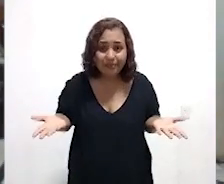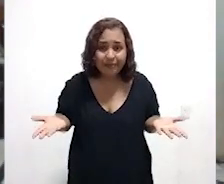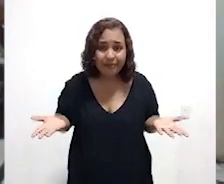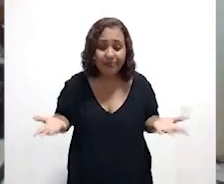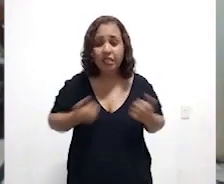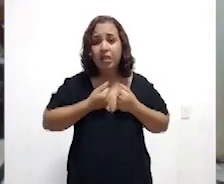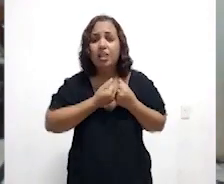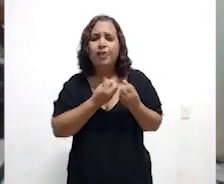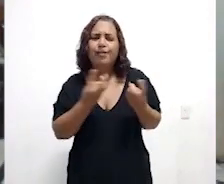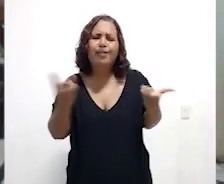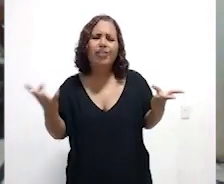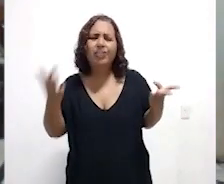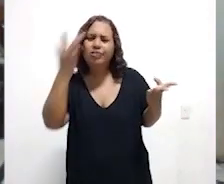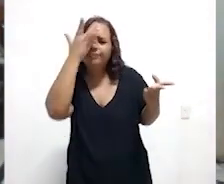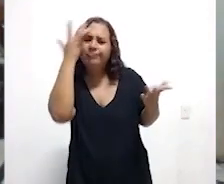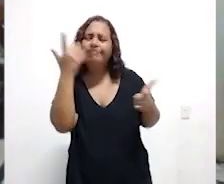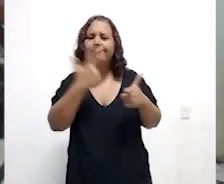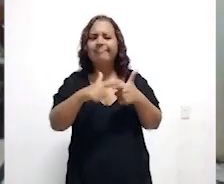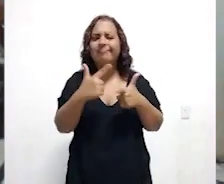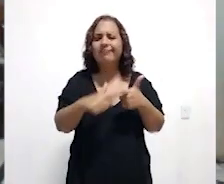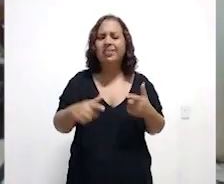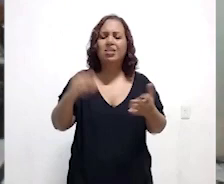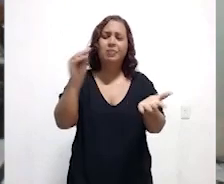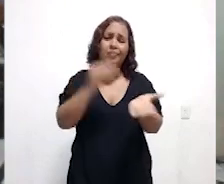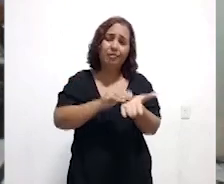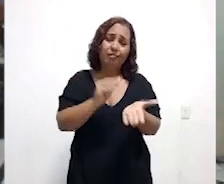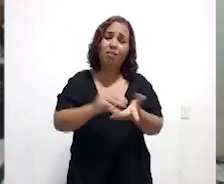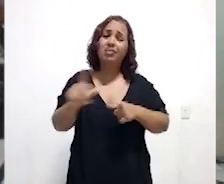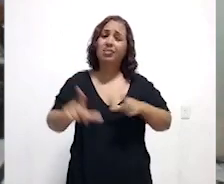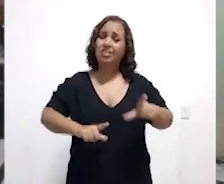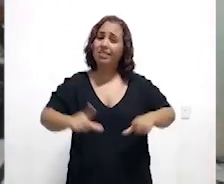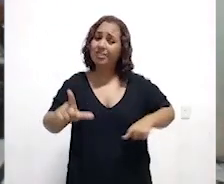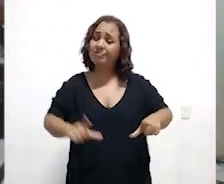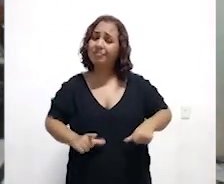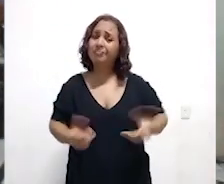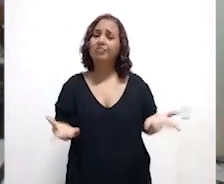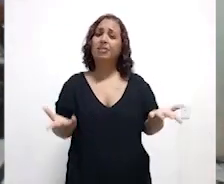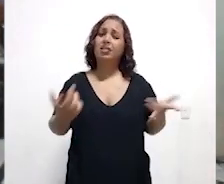têm sido atormentados pelo desemprego, pela fome,